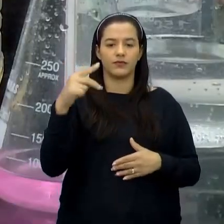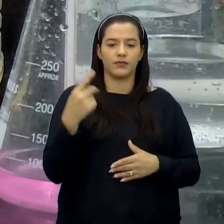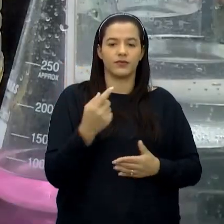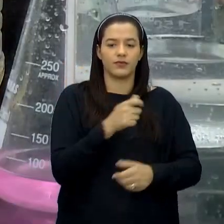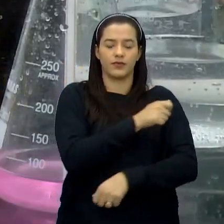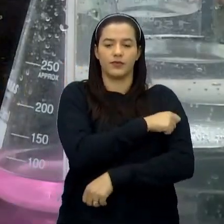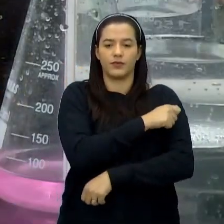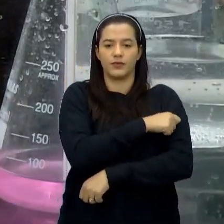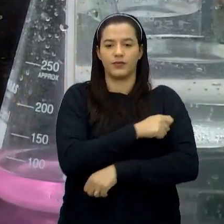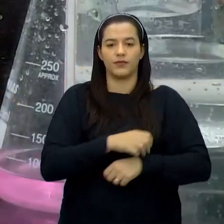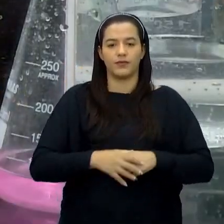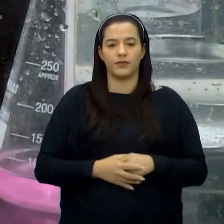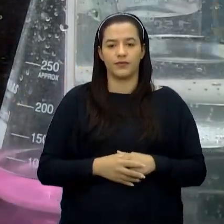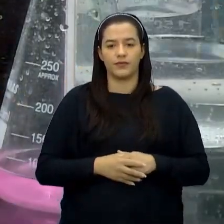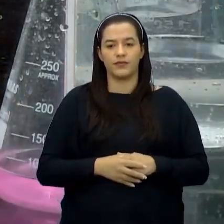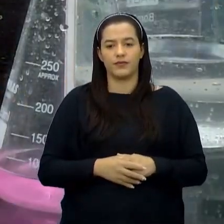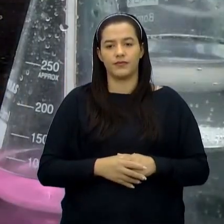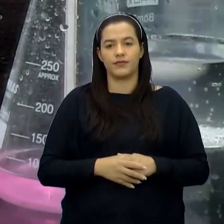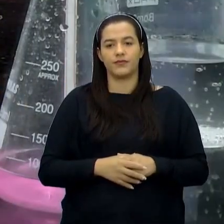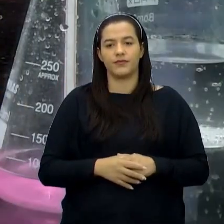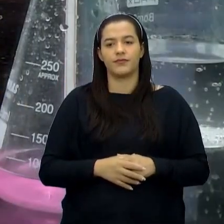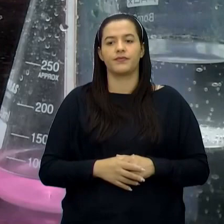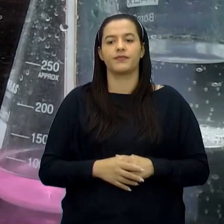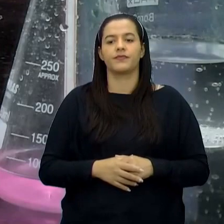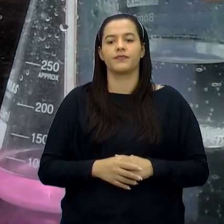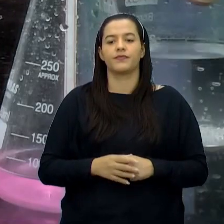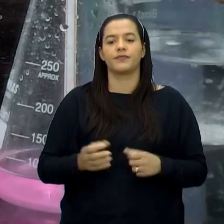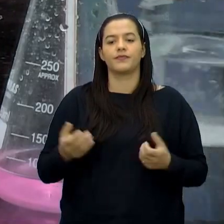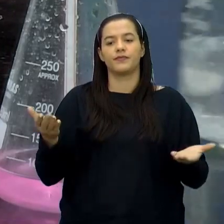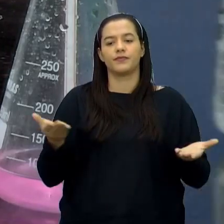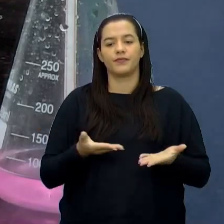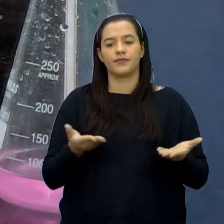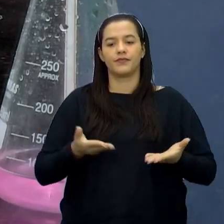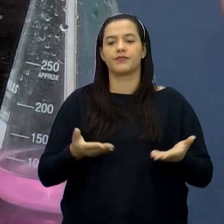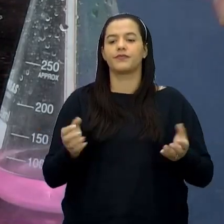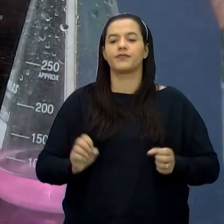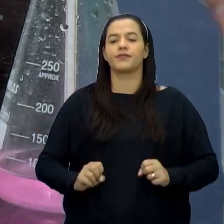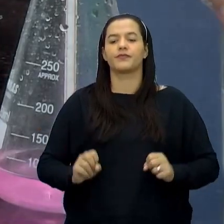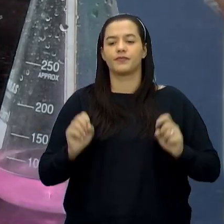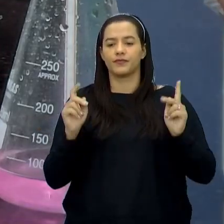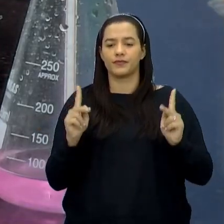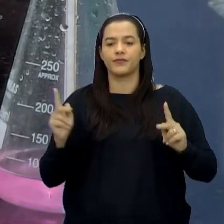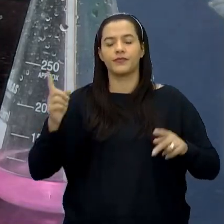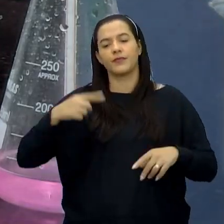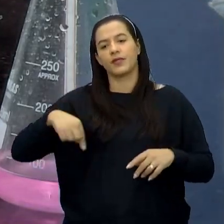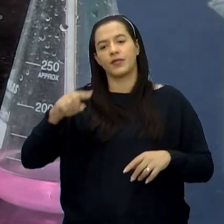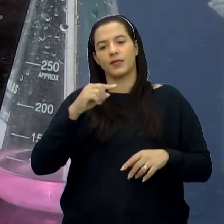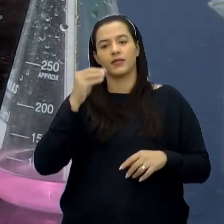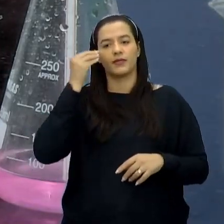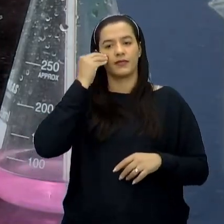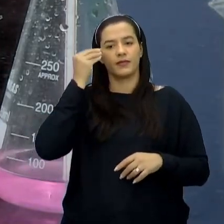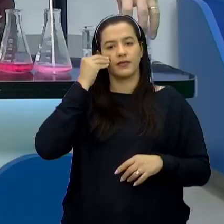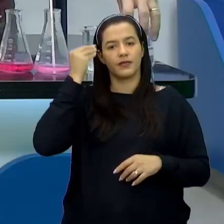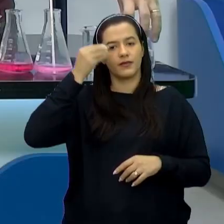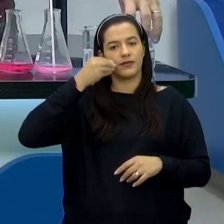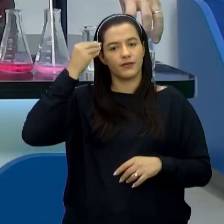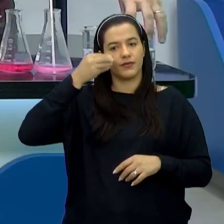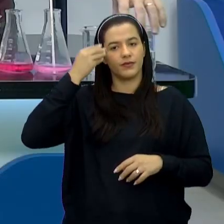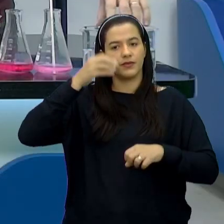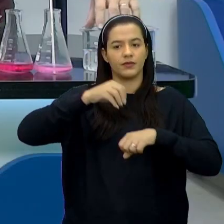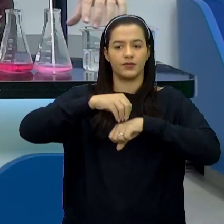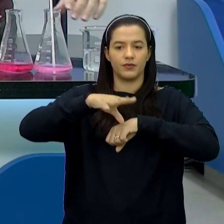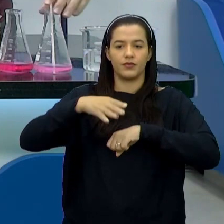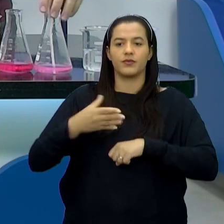estudante, ok? E a gente procura fazer essas experiências como sugestão